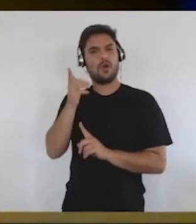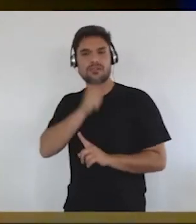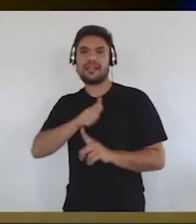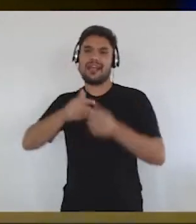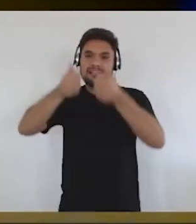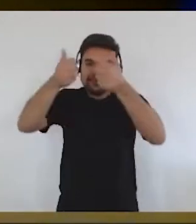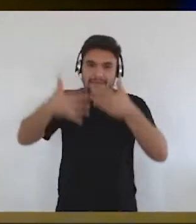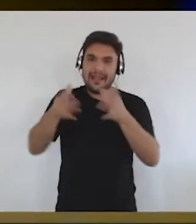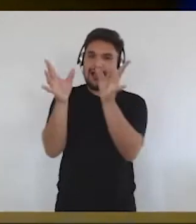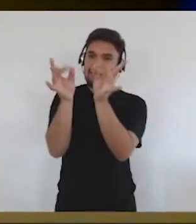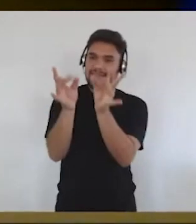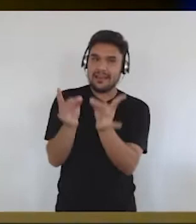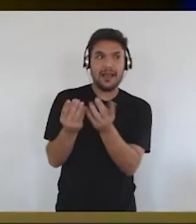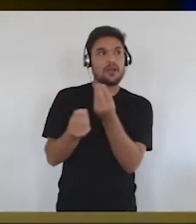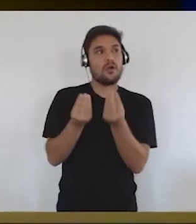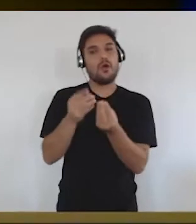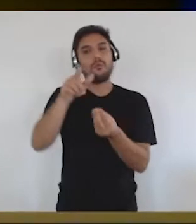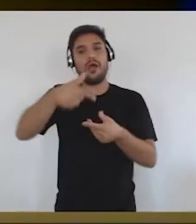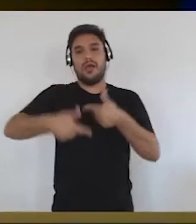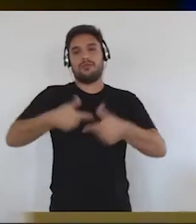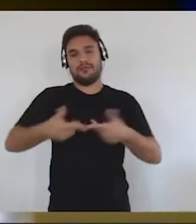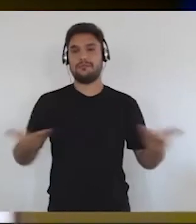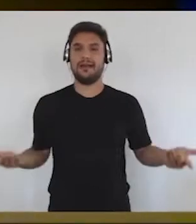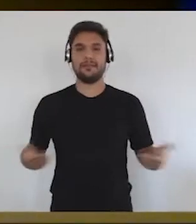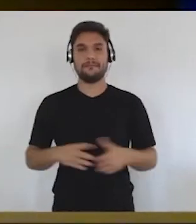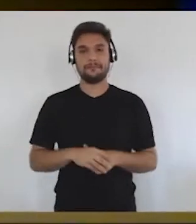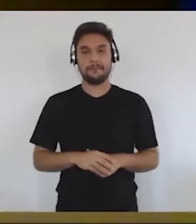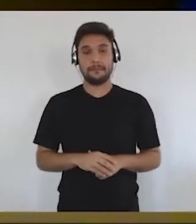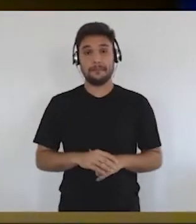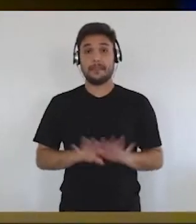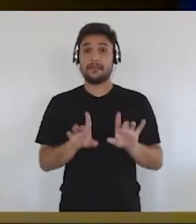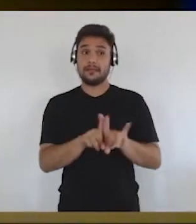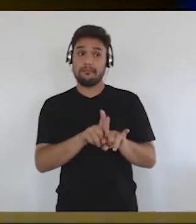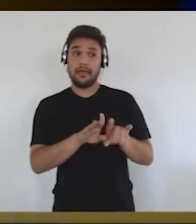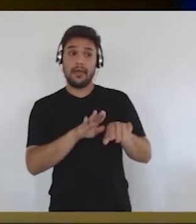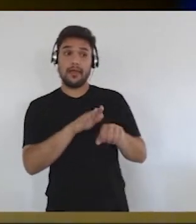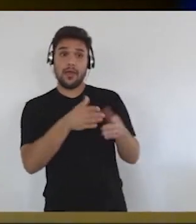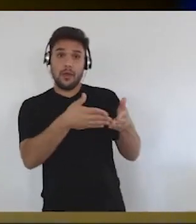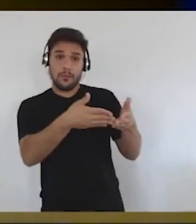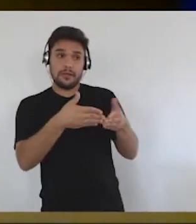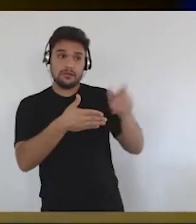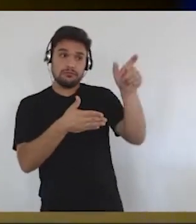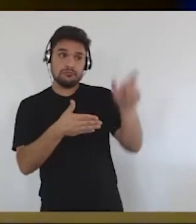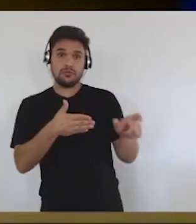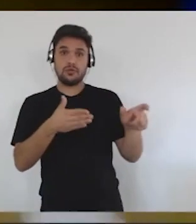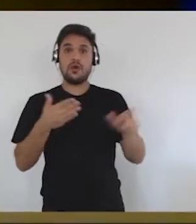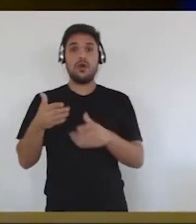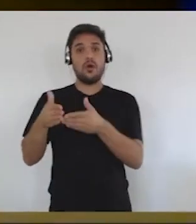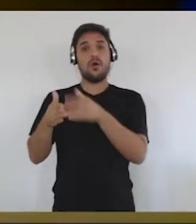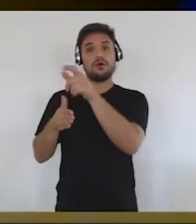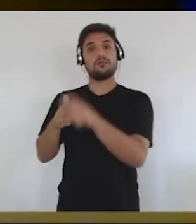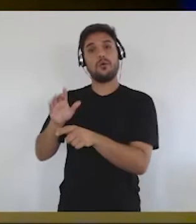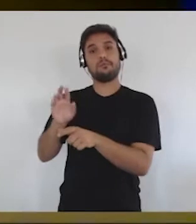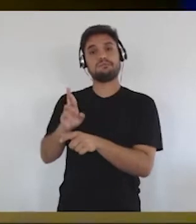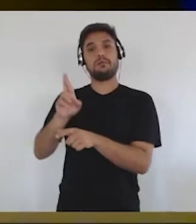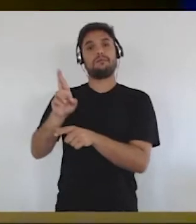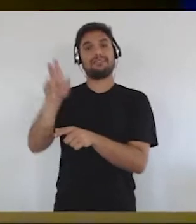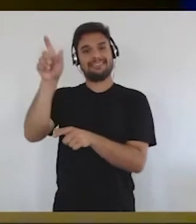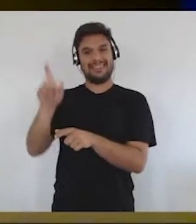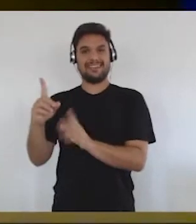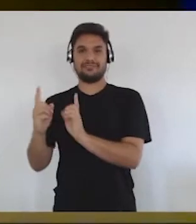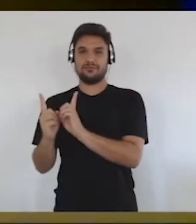bem para vocês como têm sido feitos esses trabalhos. E a convocação desse representante é importante que seja feita sempre